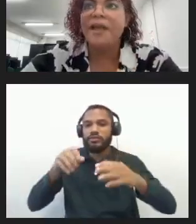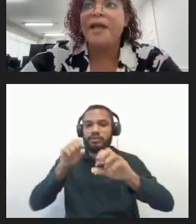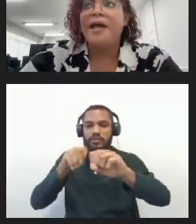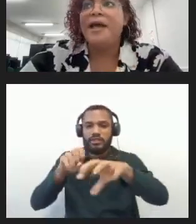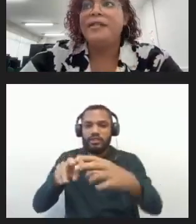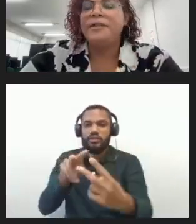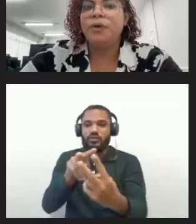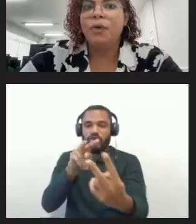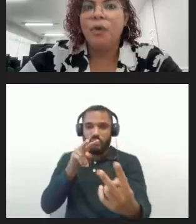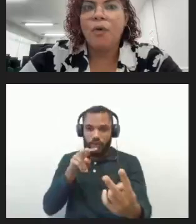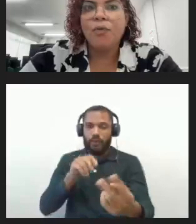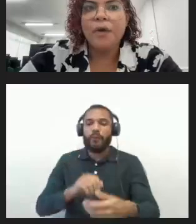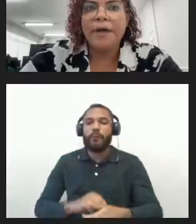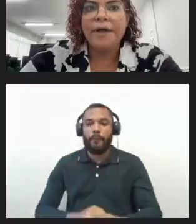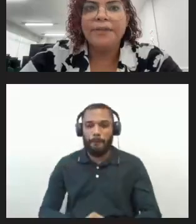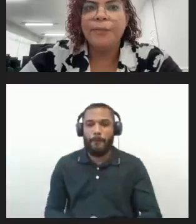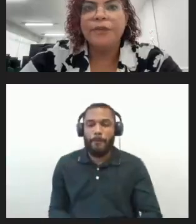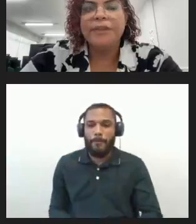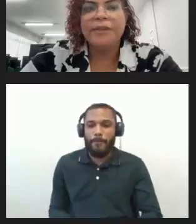distância. A gente